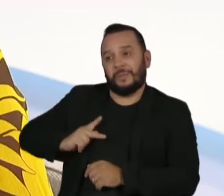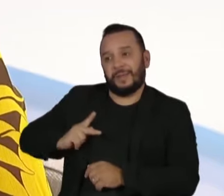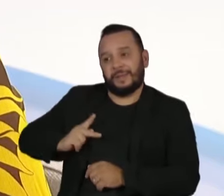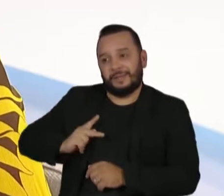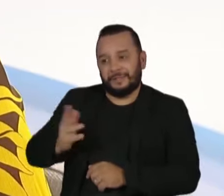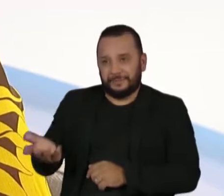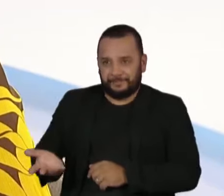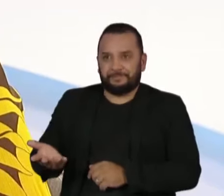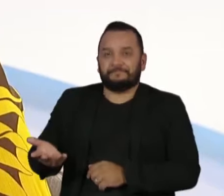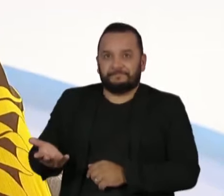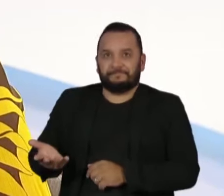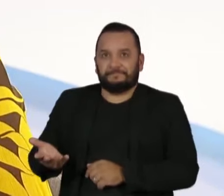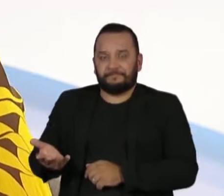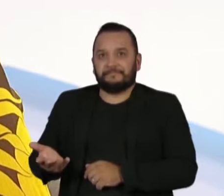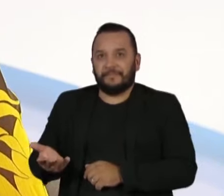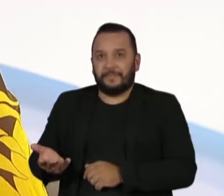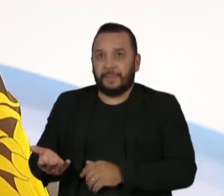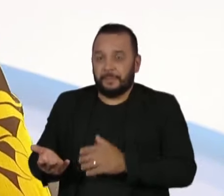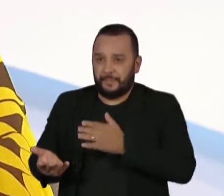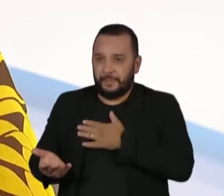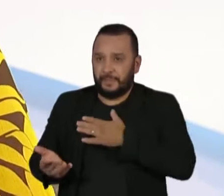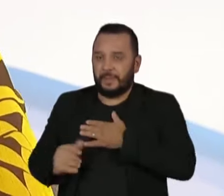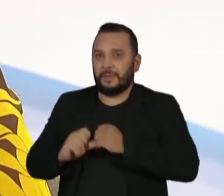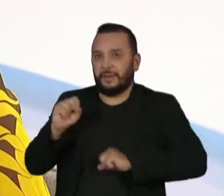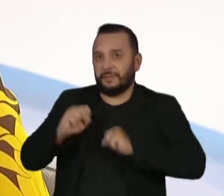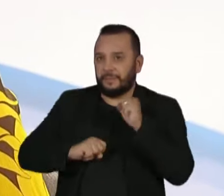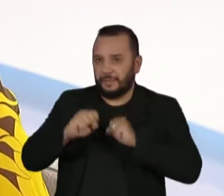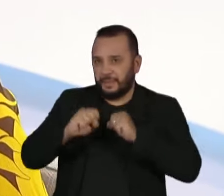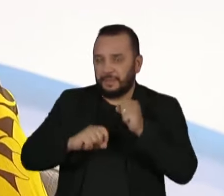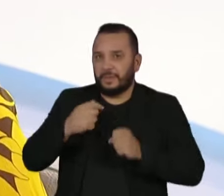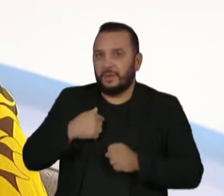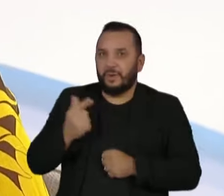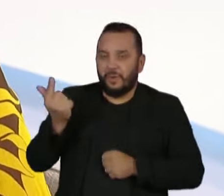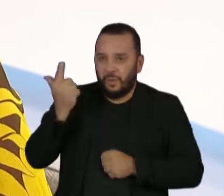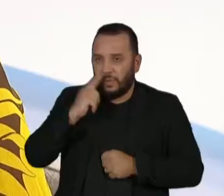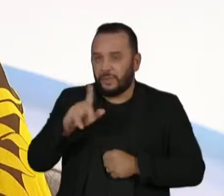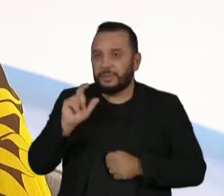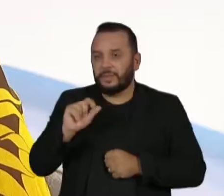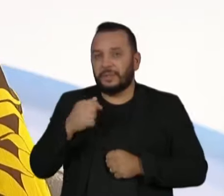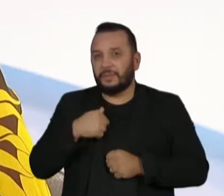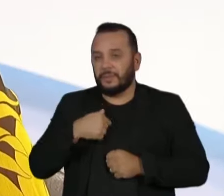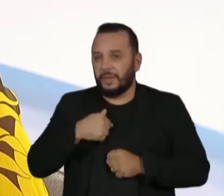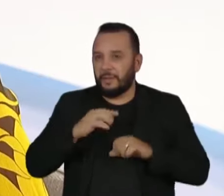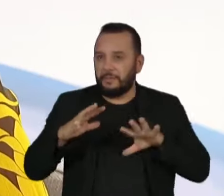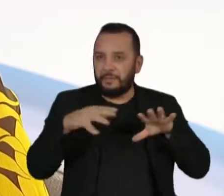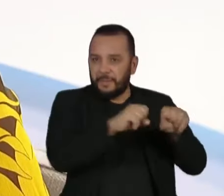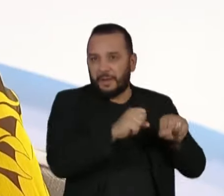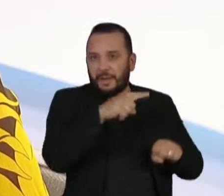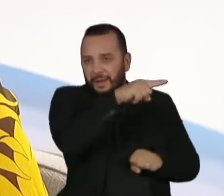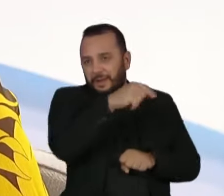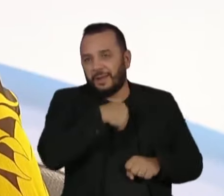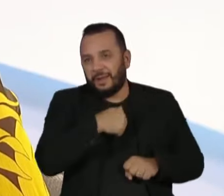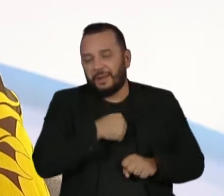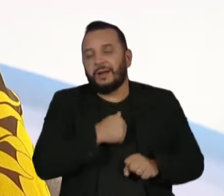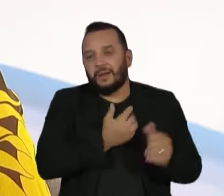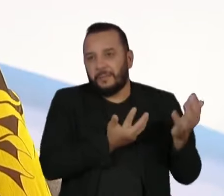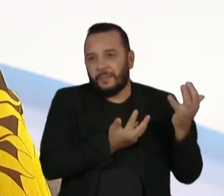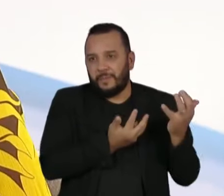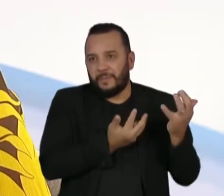Nós, a minha empresa conseguiu a concessão de Barueri por 35